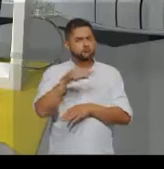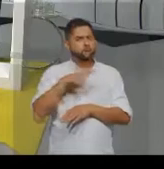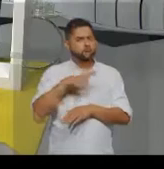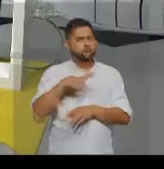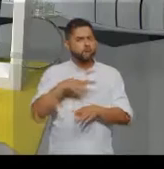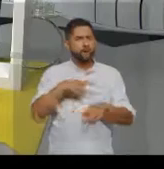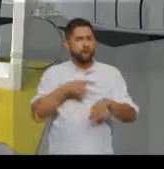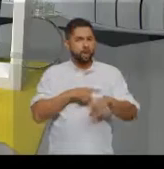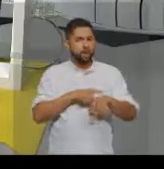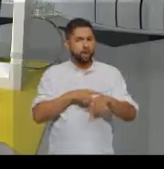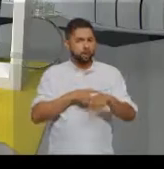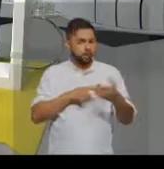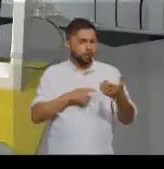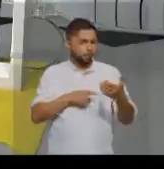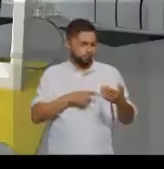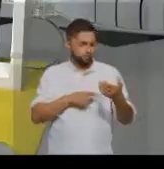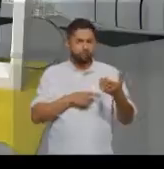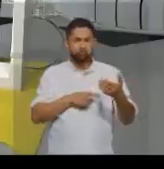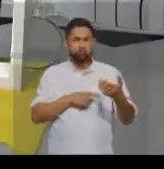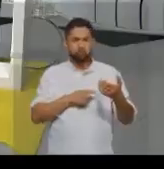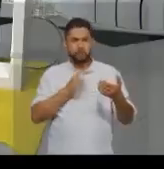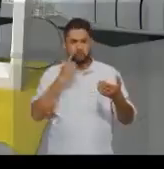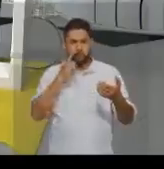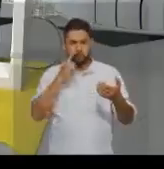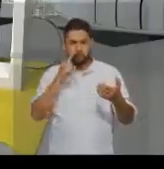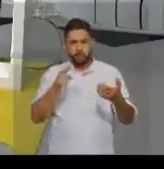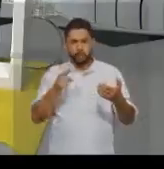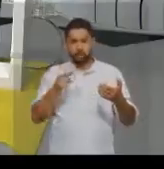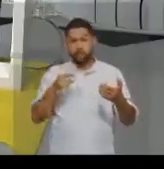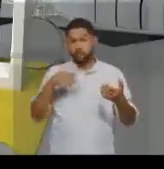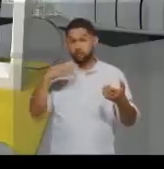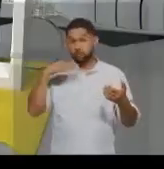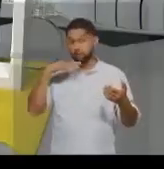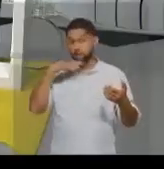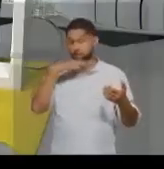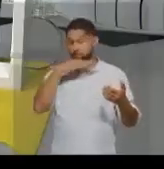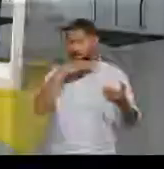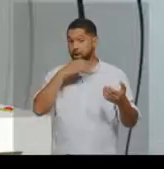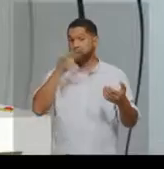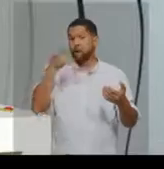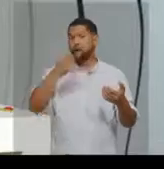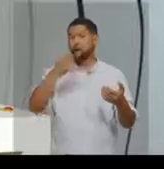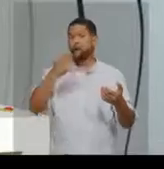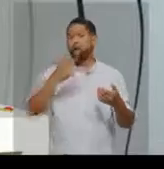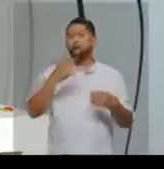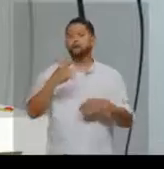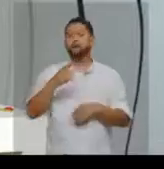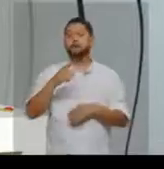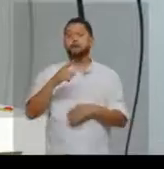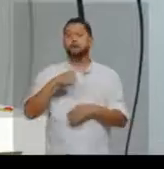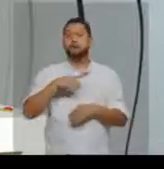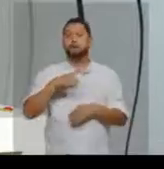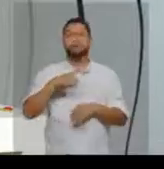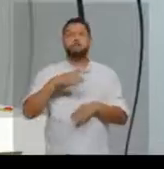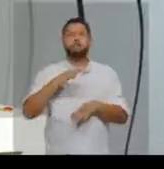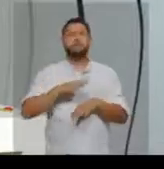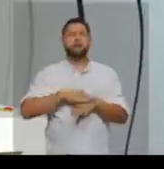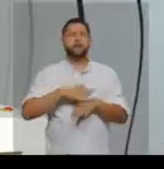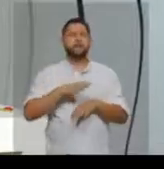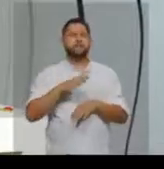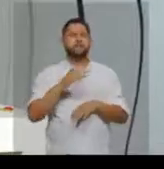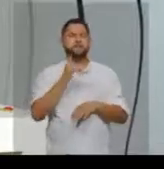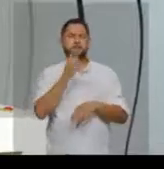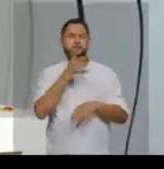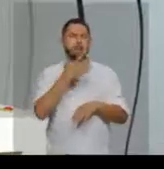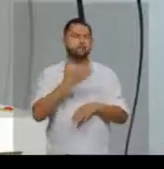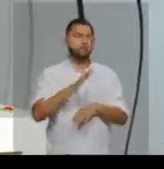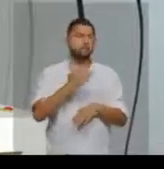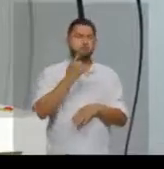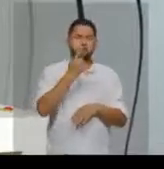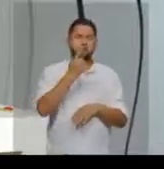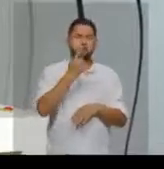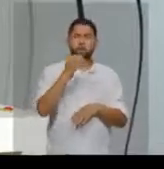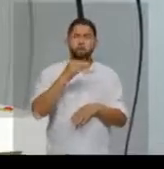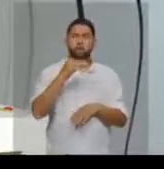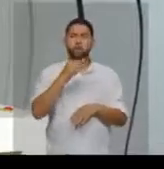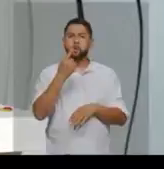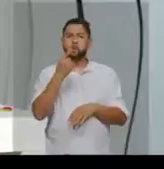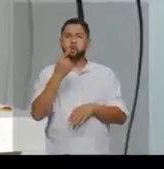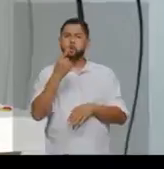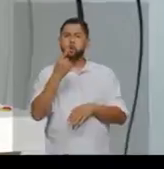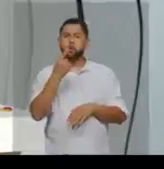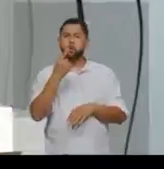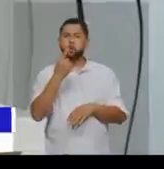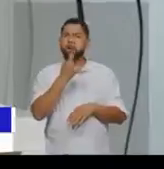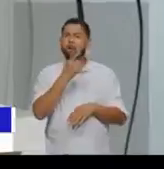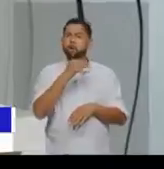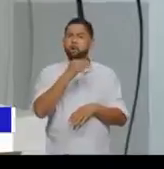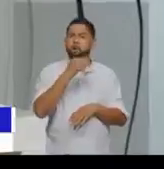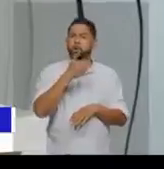na sua casa e cronometrar essa reação, você vai verificar. Normalmente esse daqui leva em torno aí de 1 minuto e 10. Esse daqui leva